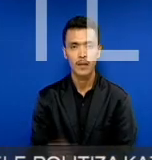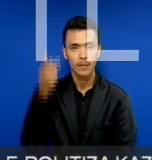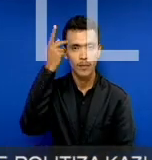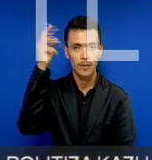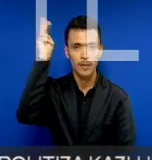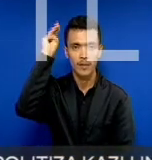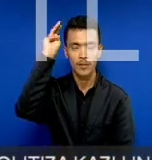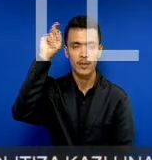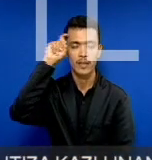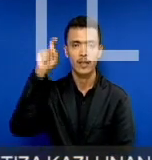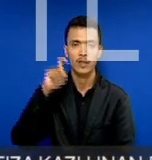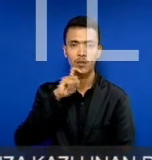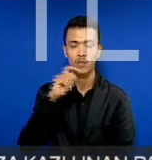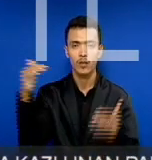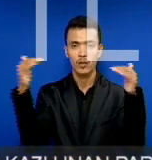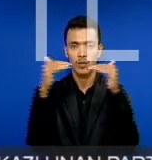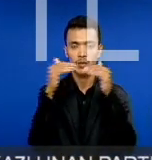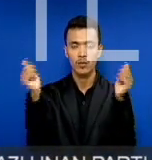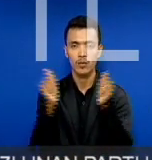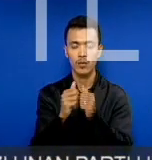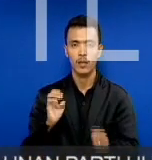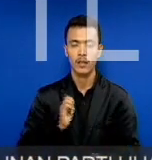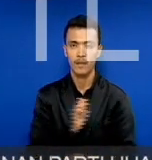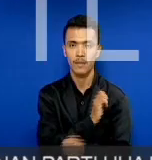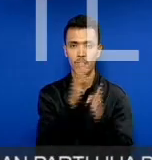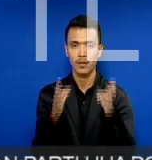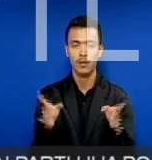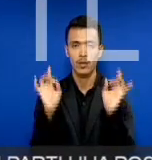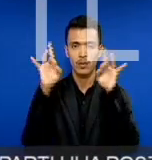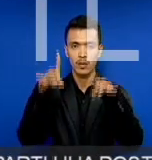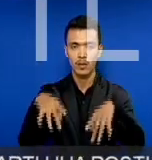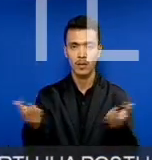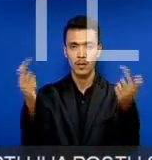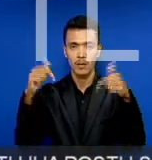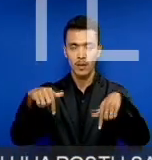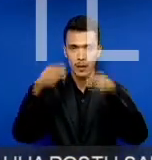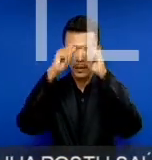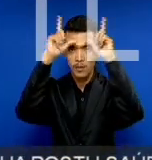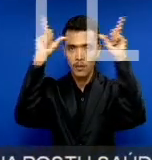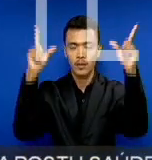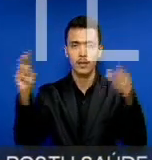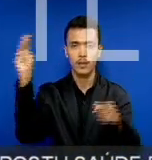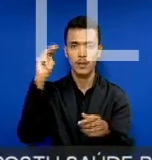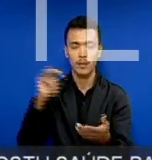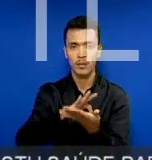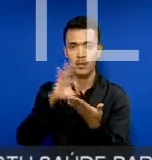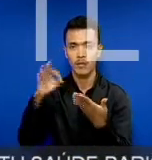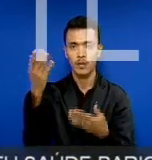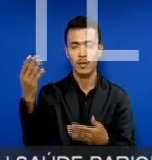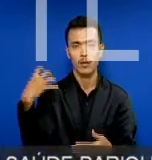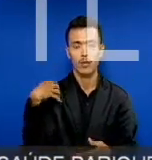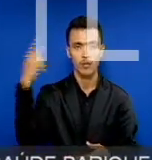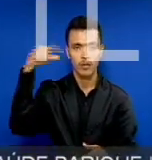Primeiro-Ministro Kairala Senana Guzmão halou encontro com a Embaixadora Austrália Mai Timor-Leste, Kathleen Wilson, segunda-feira, né? E a Palácio